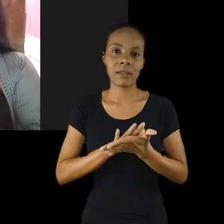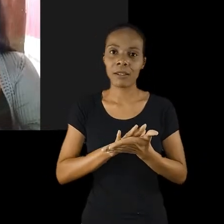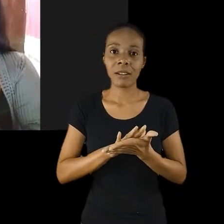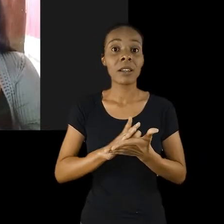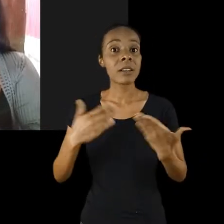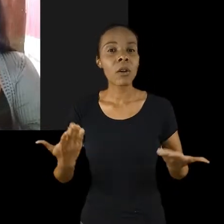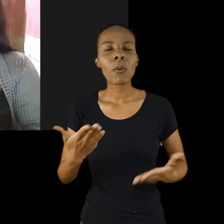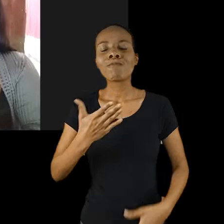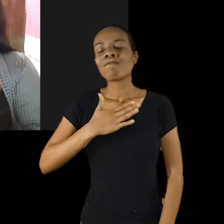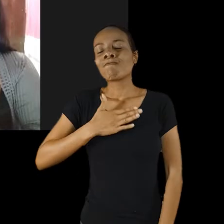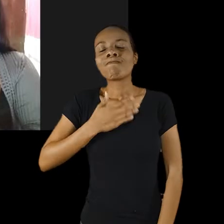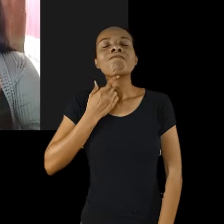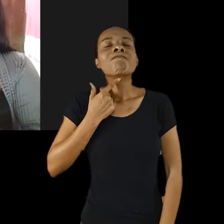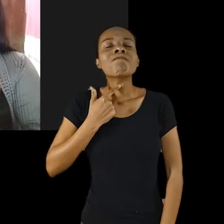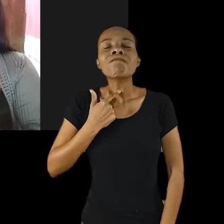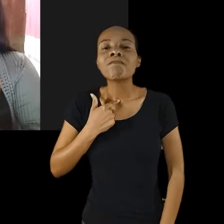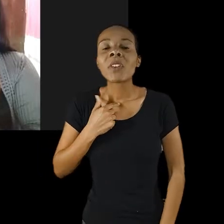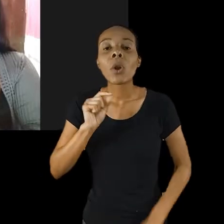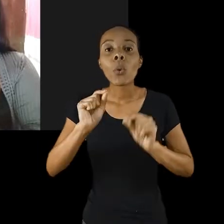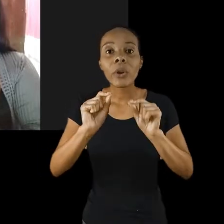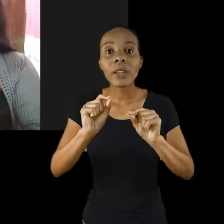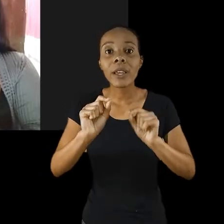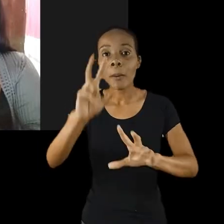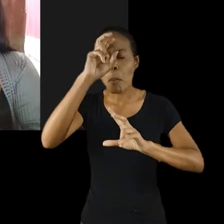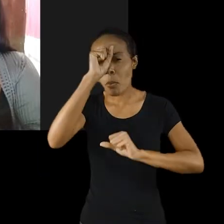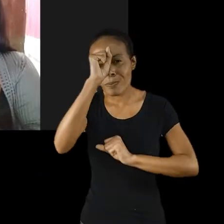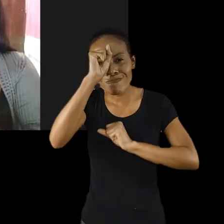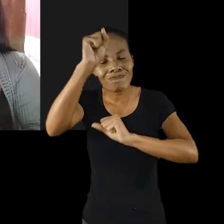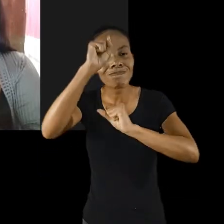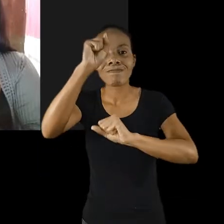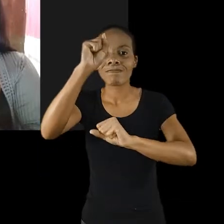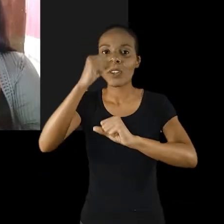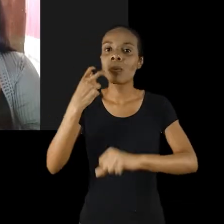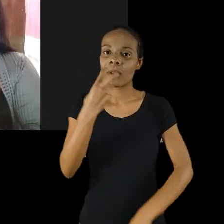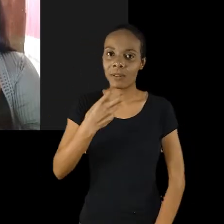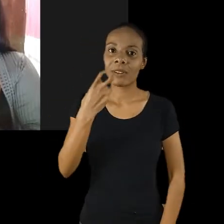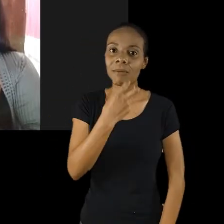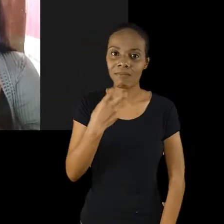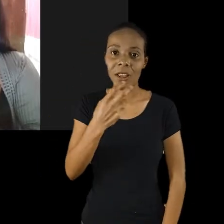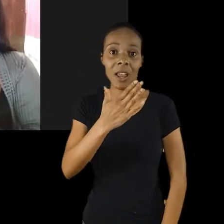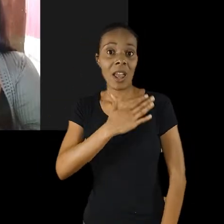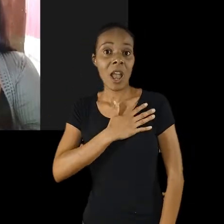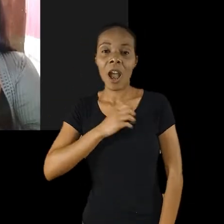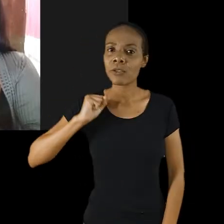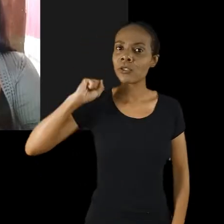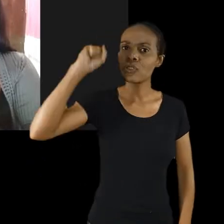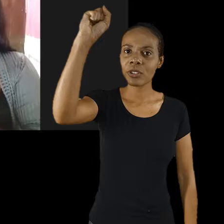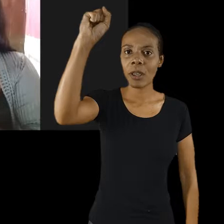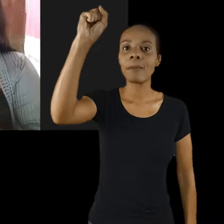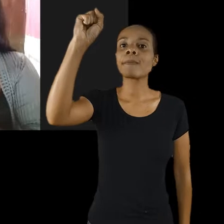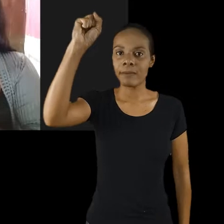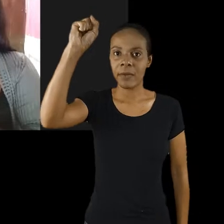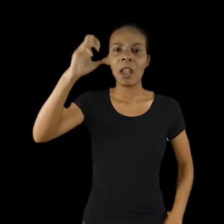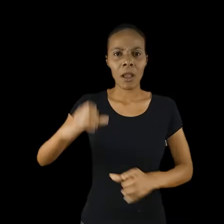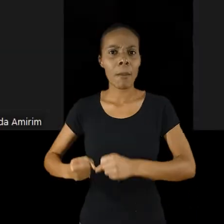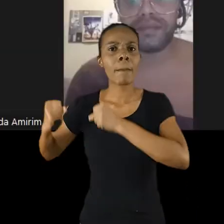eu desejo para nós é potência mesmo na oralidade, é muito axé mesmo, é muito poder, assim, e que atravesse e que